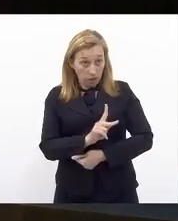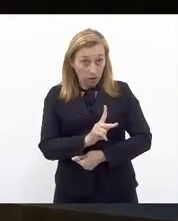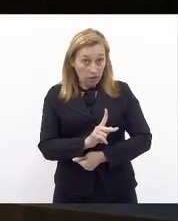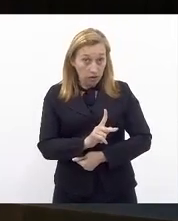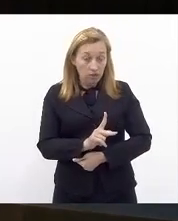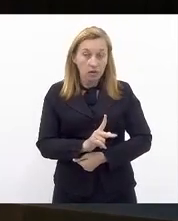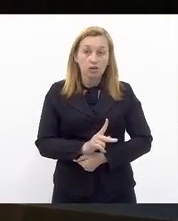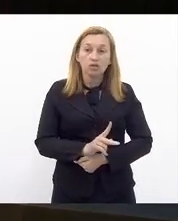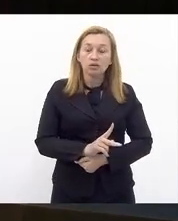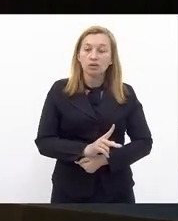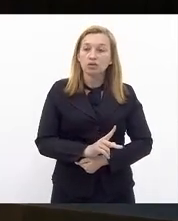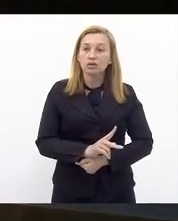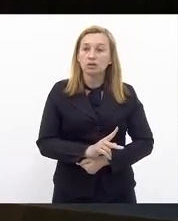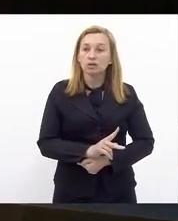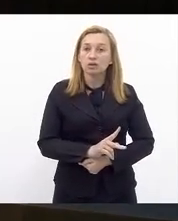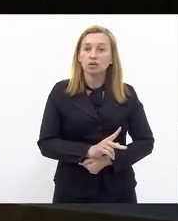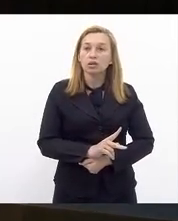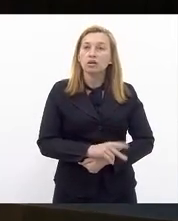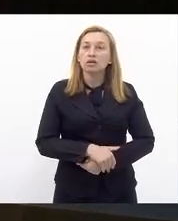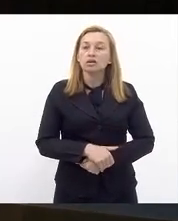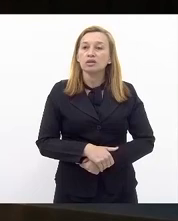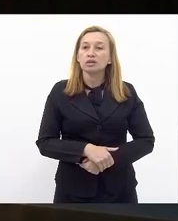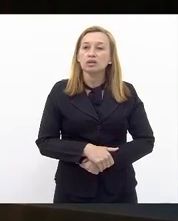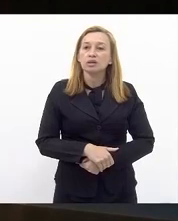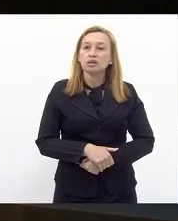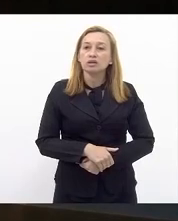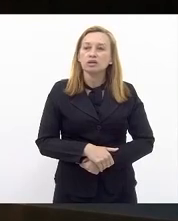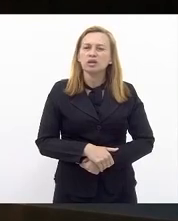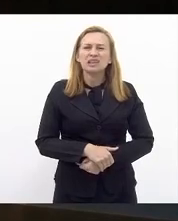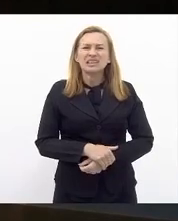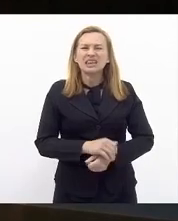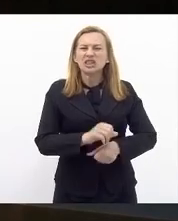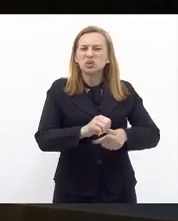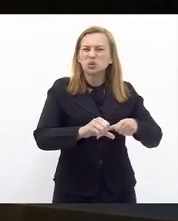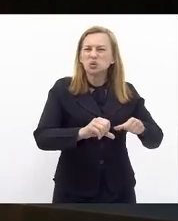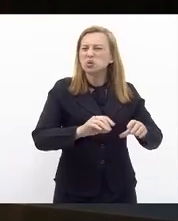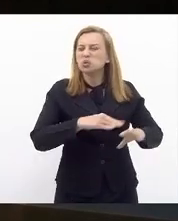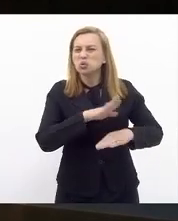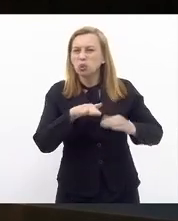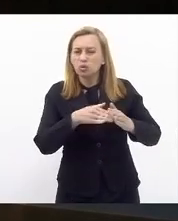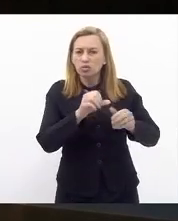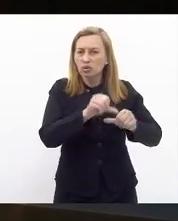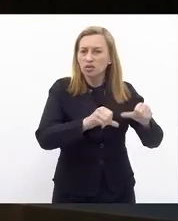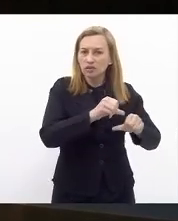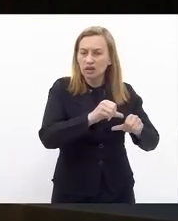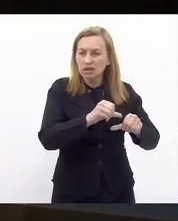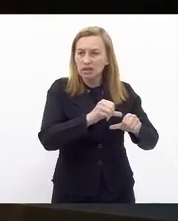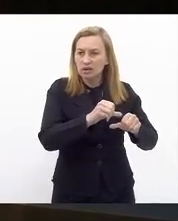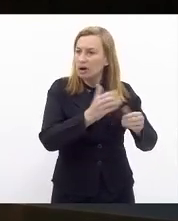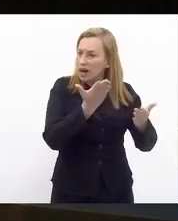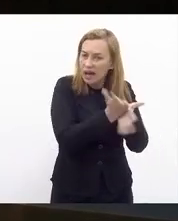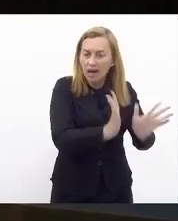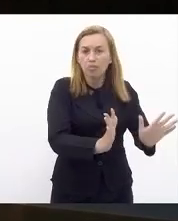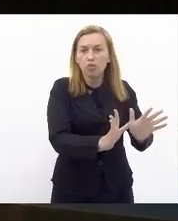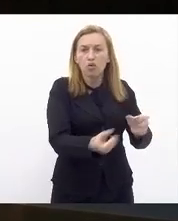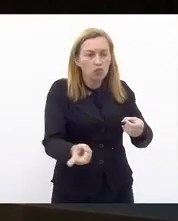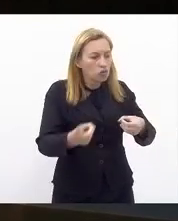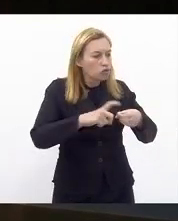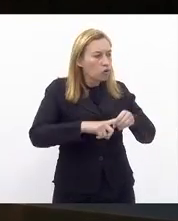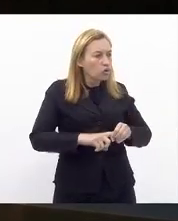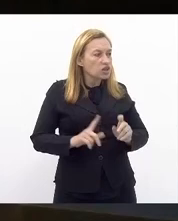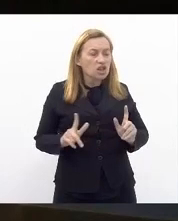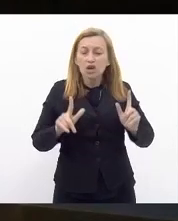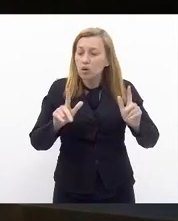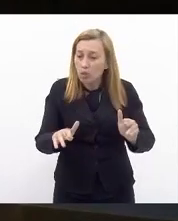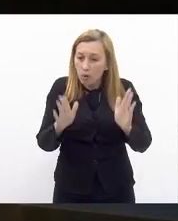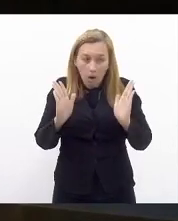acaba com todas as todas as modificações sobre a pensão ela volta se exatamente o que é